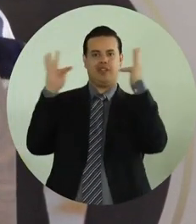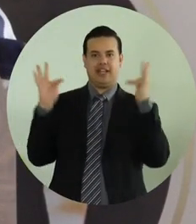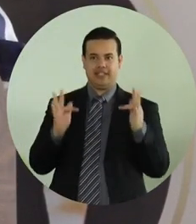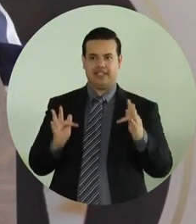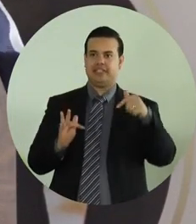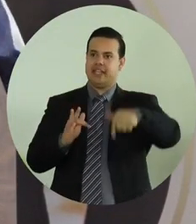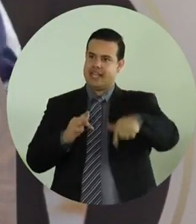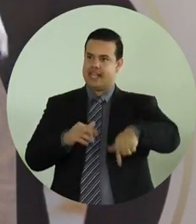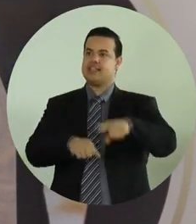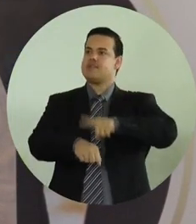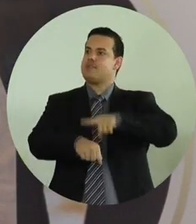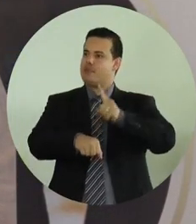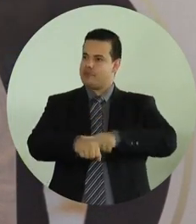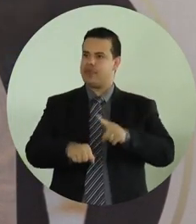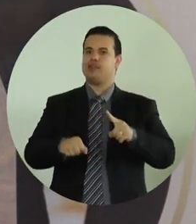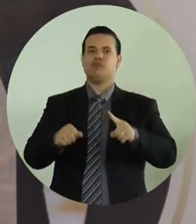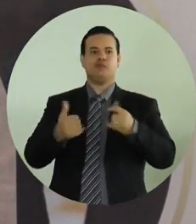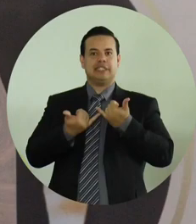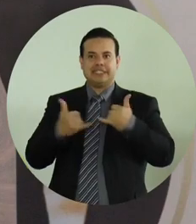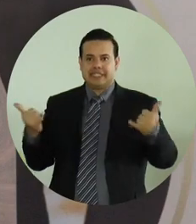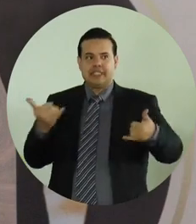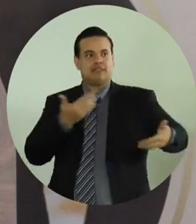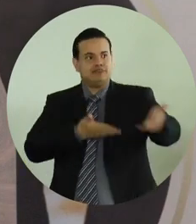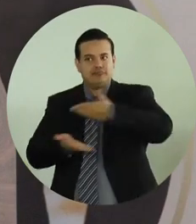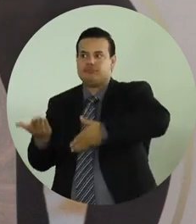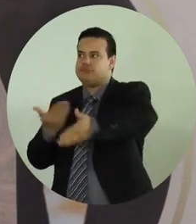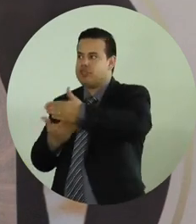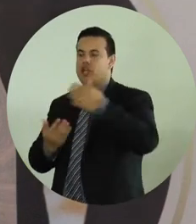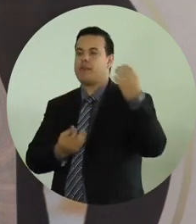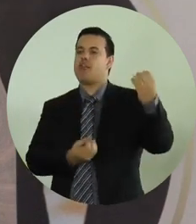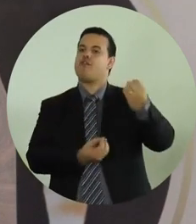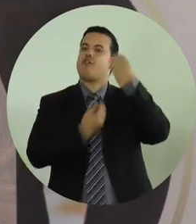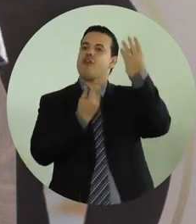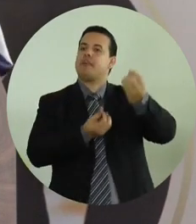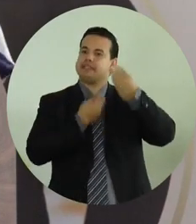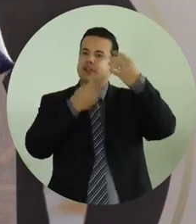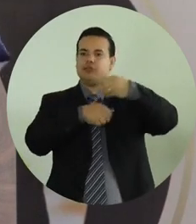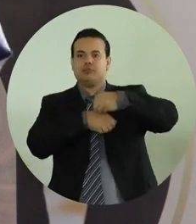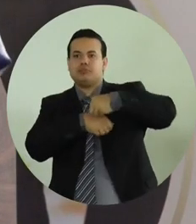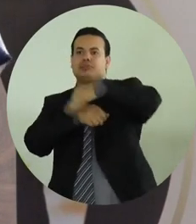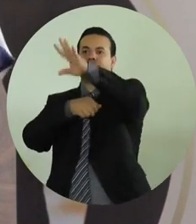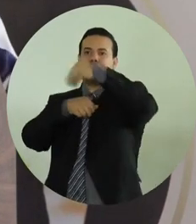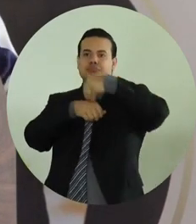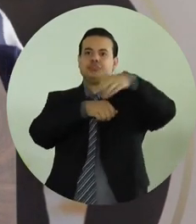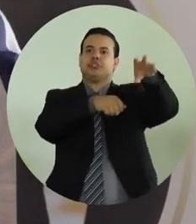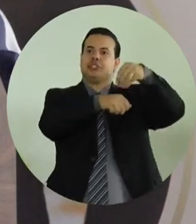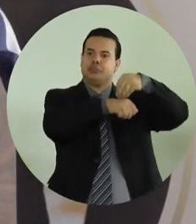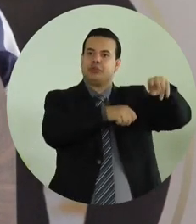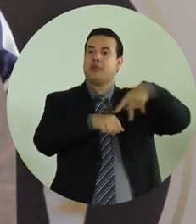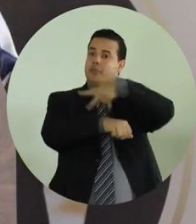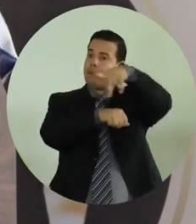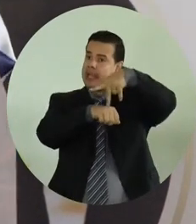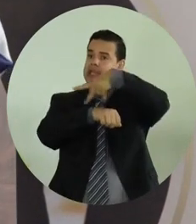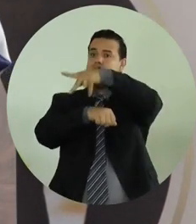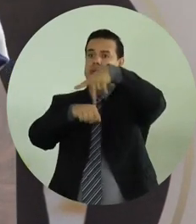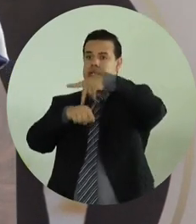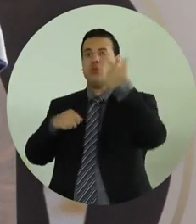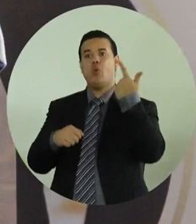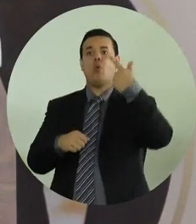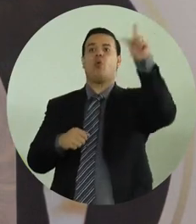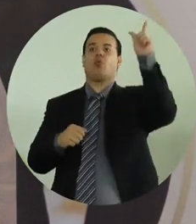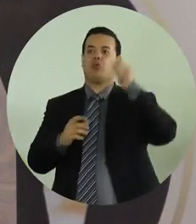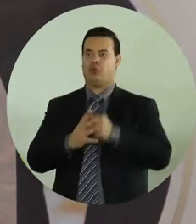momento e esta sinergia para levar informação para outros países. No dia de hoje, nós